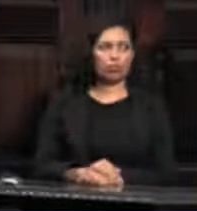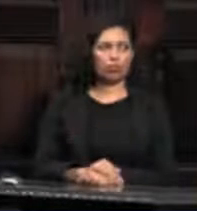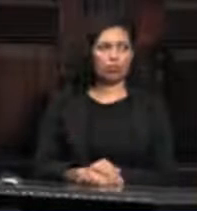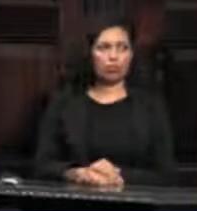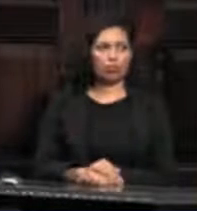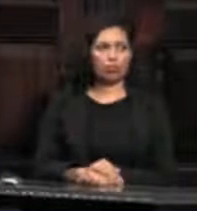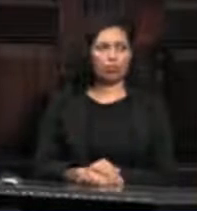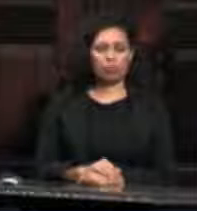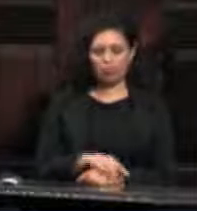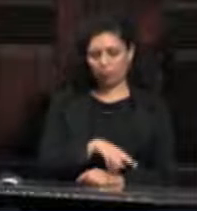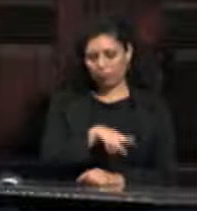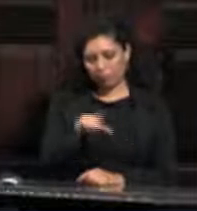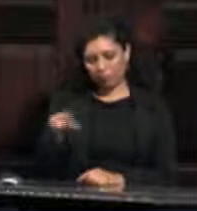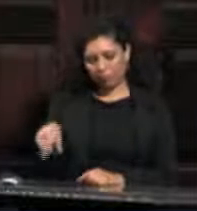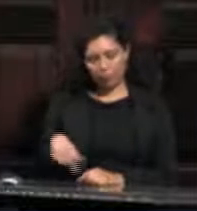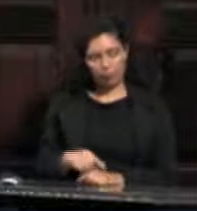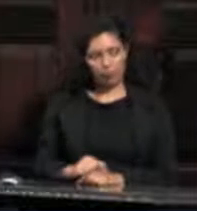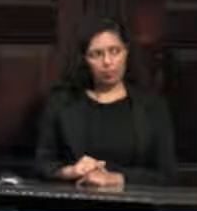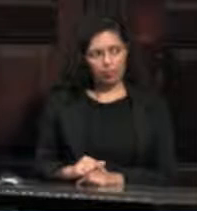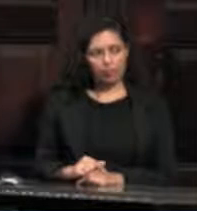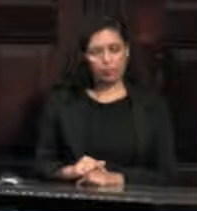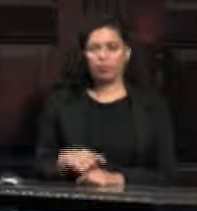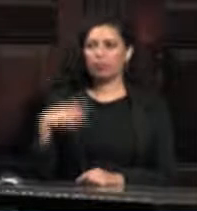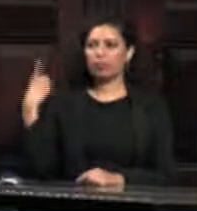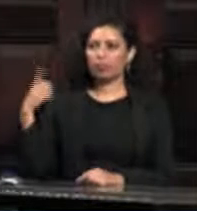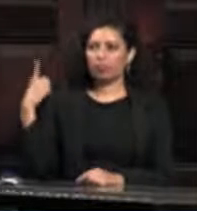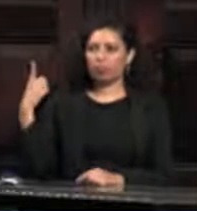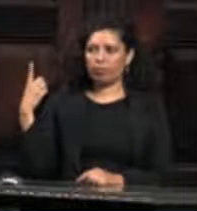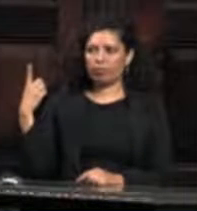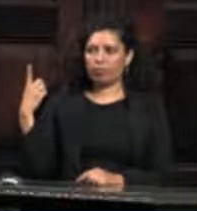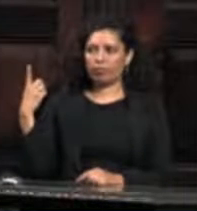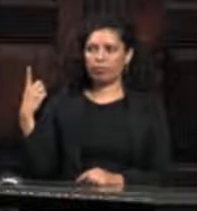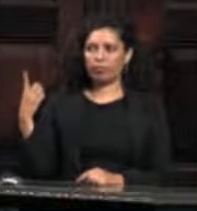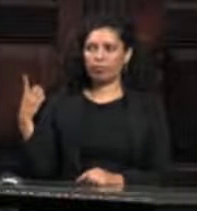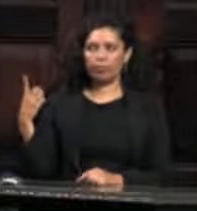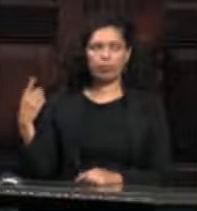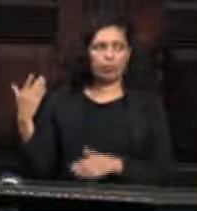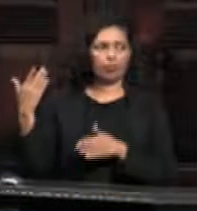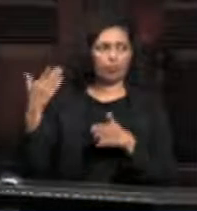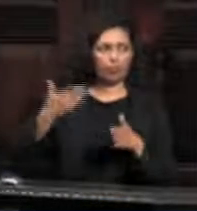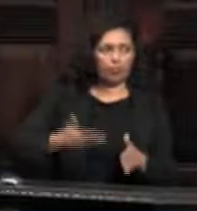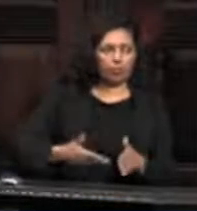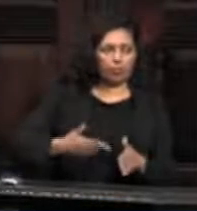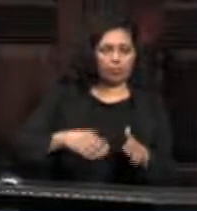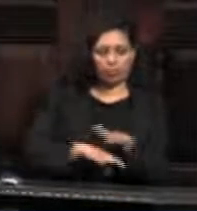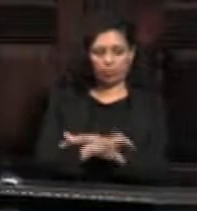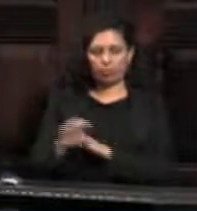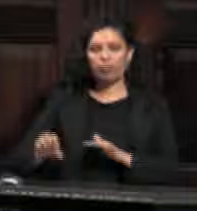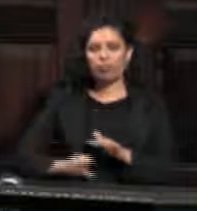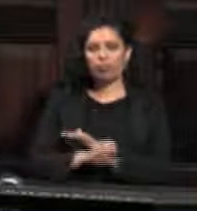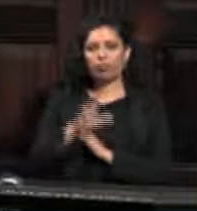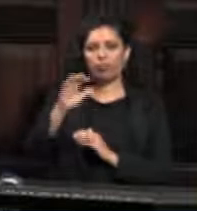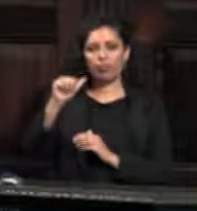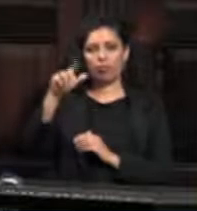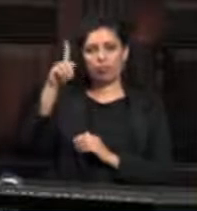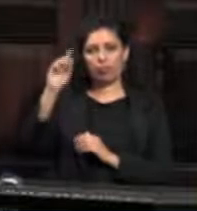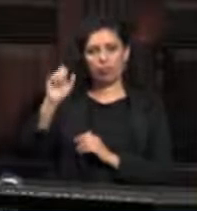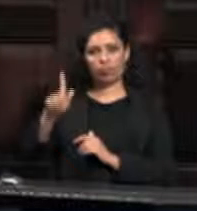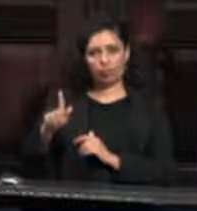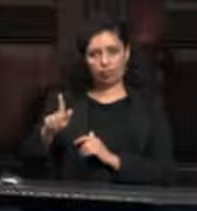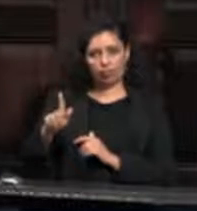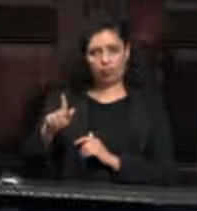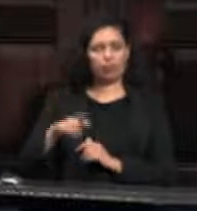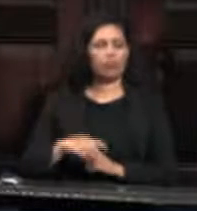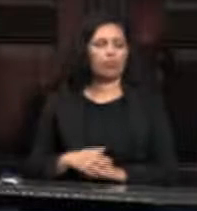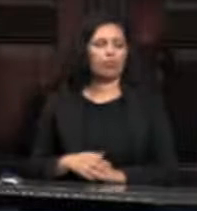Se os senhores, em determinado momento, senhores deputados, comparecerem lá, forem lá visitar o mercado de flores do Rio de